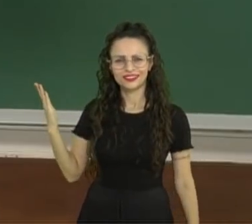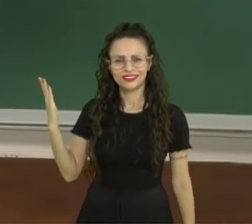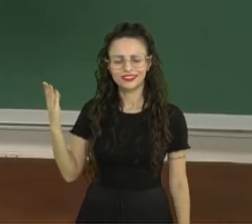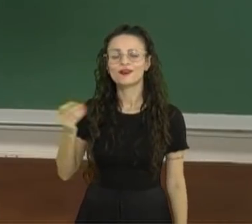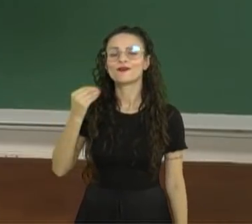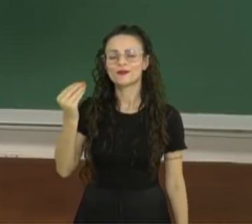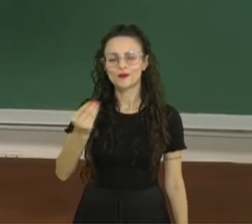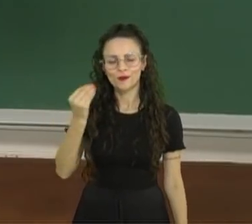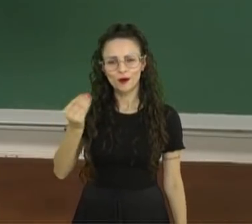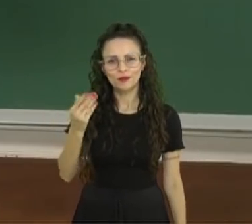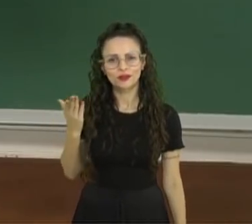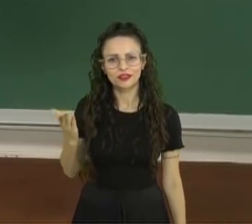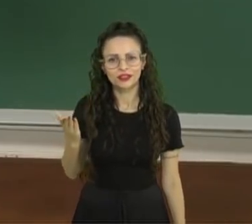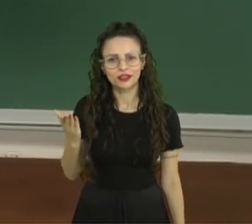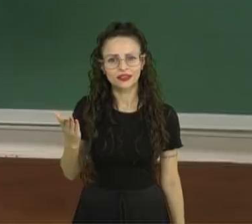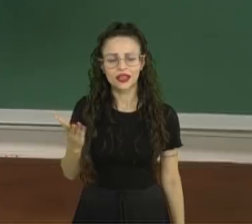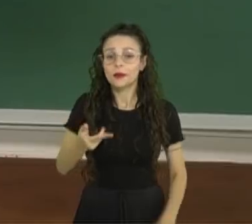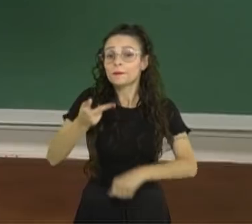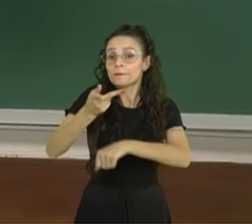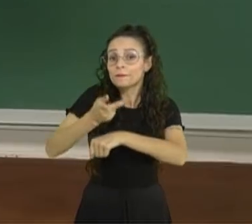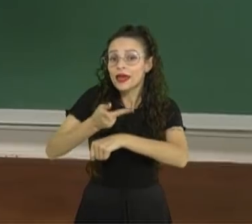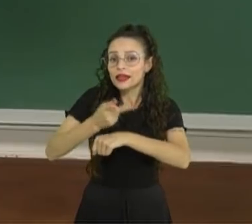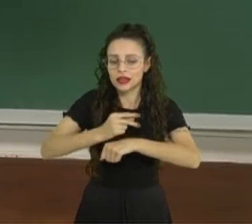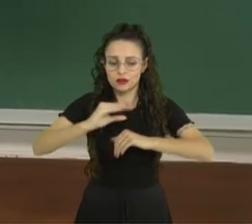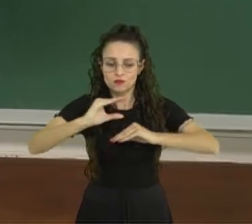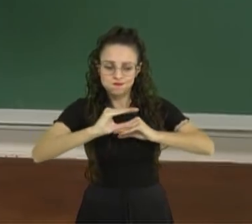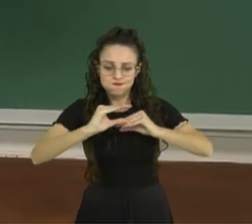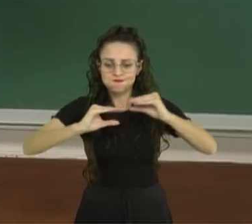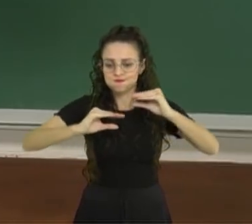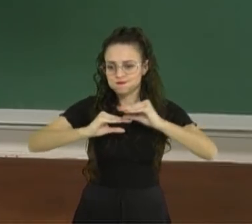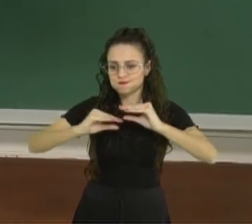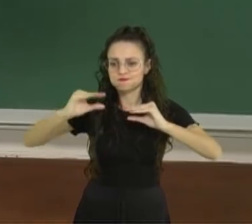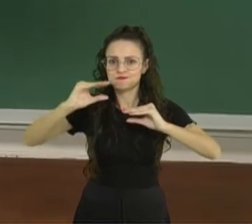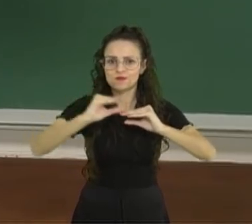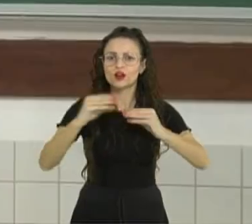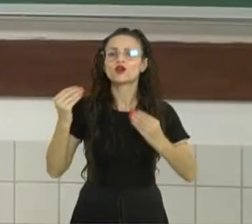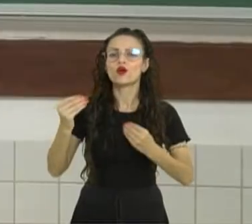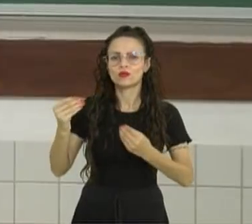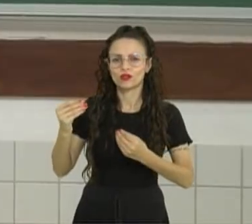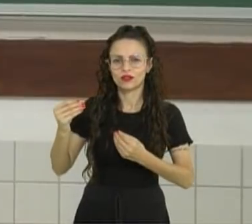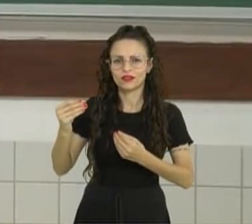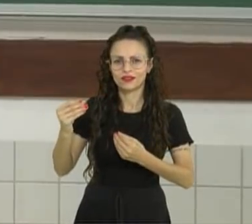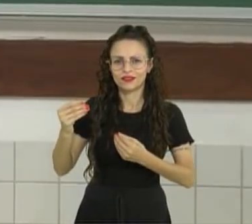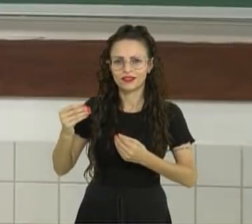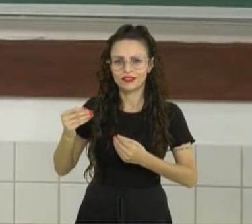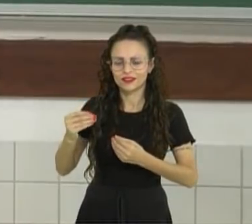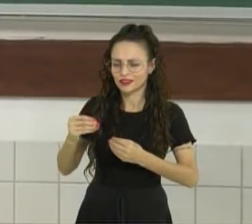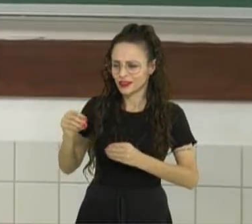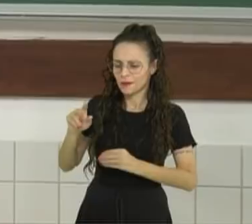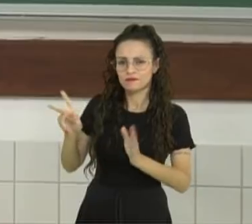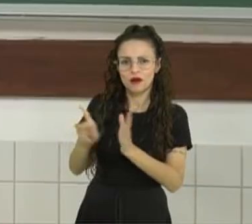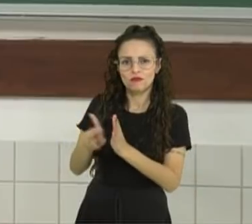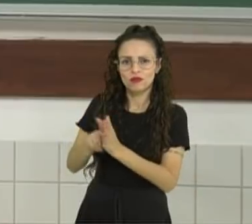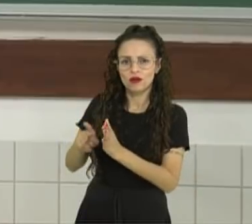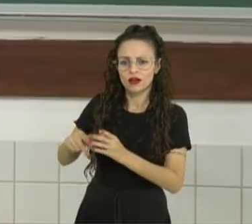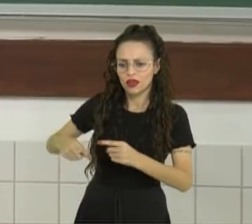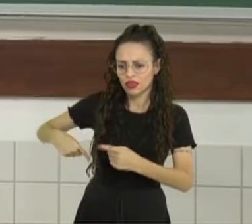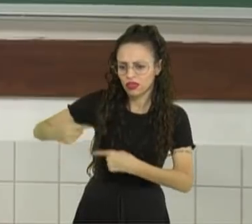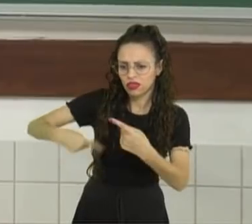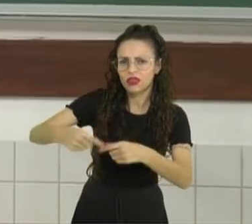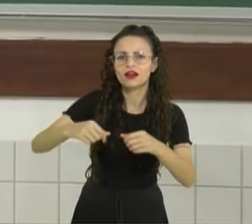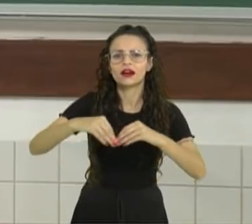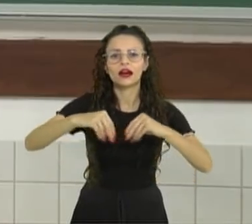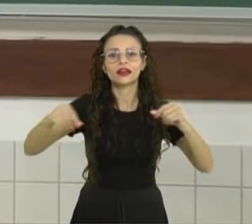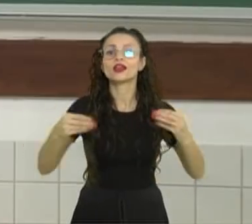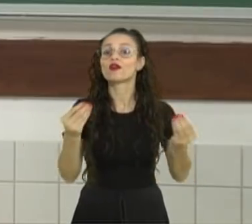construir pirâmides com pedras que não é da localidade, transportadas pelos rios, pela própria areia. Como isso,